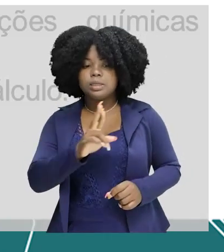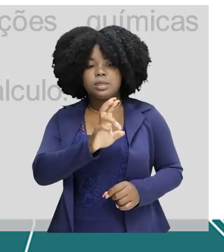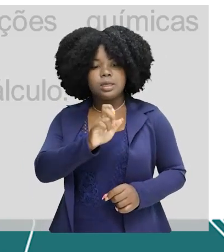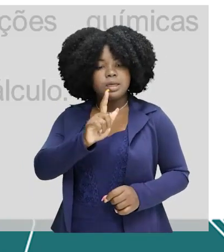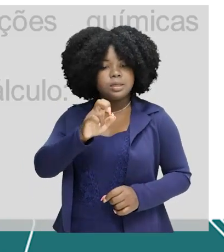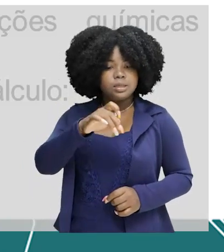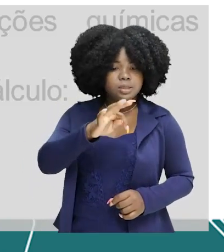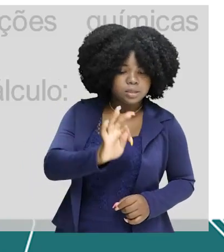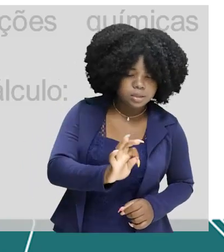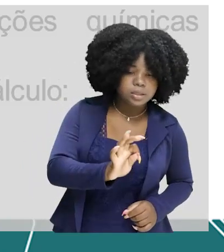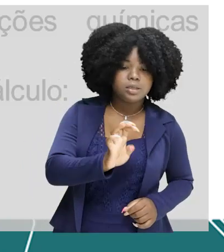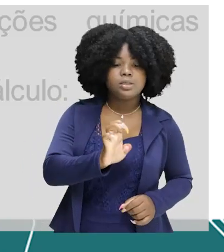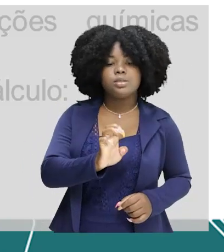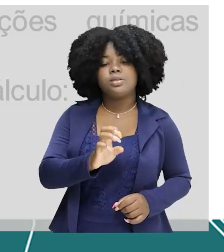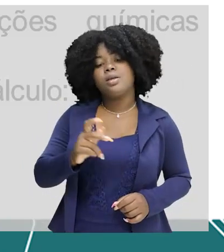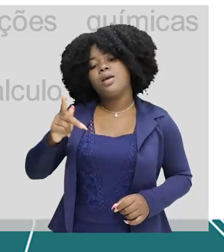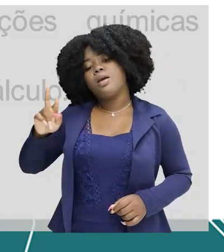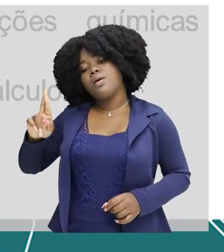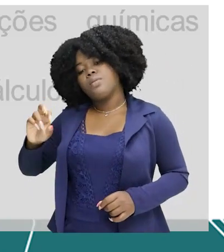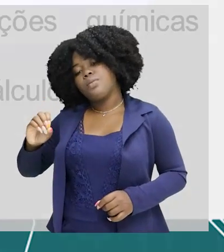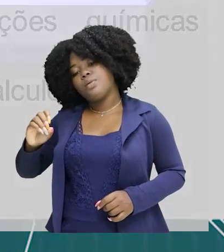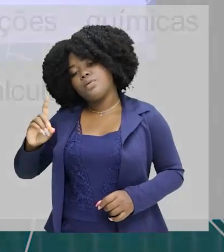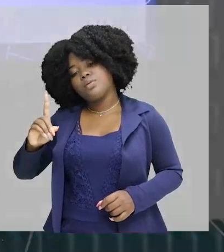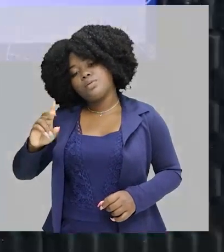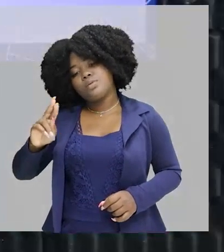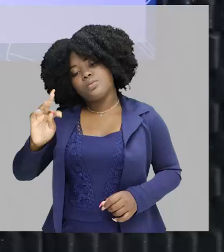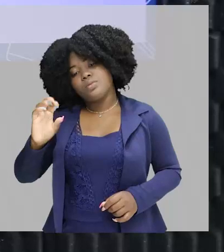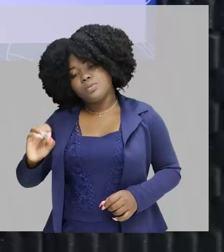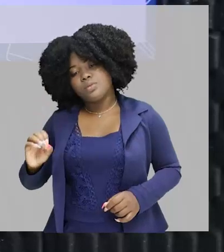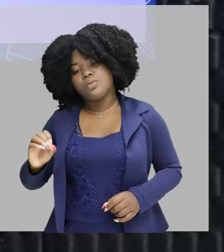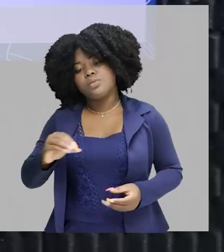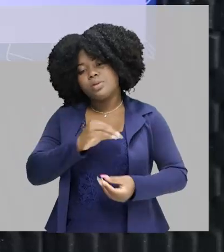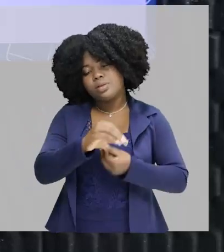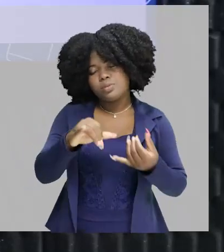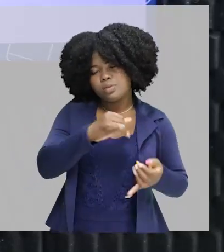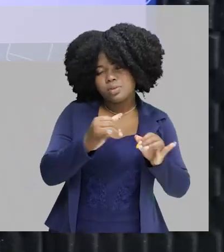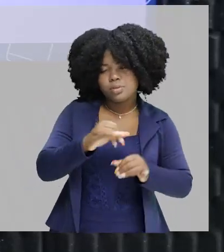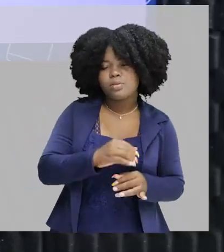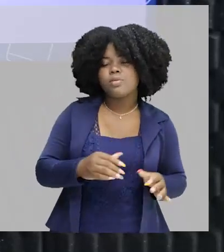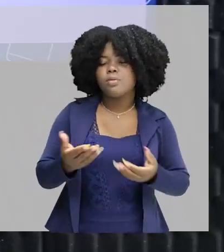produtos das reações químicas, feito com base nas leis